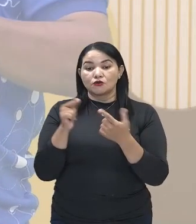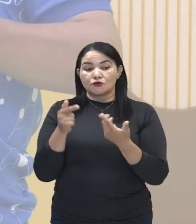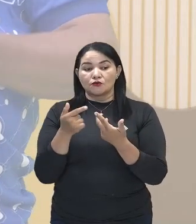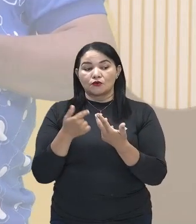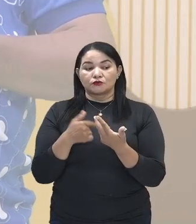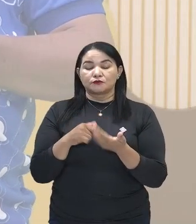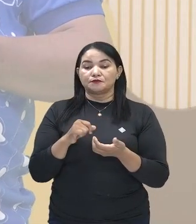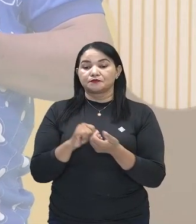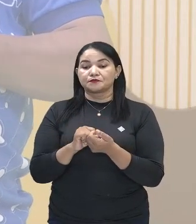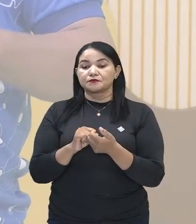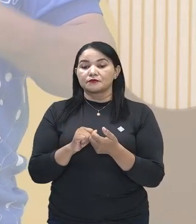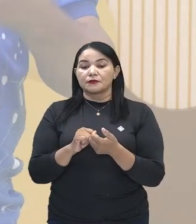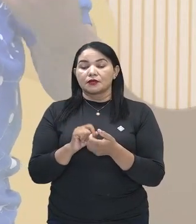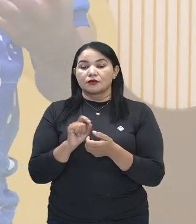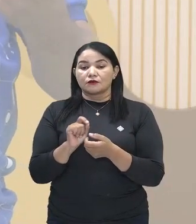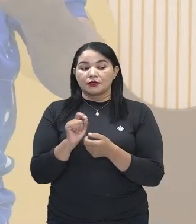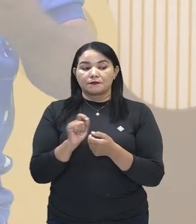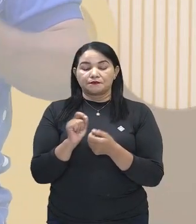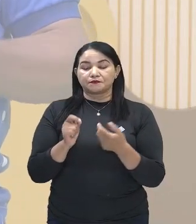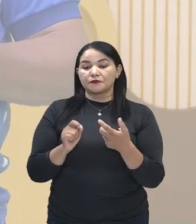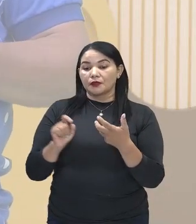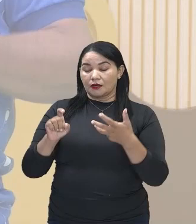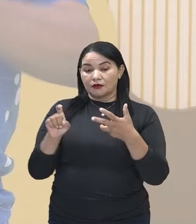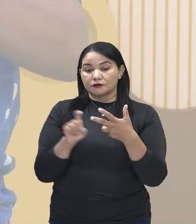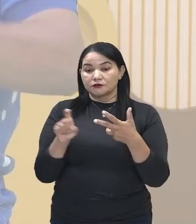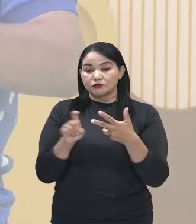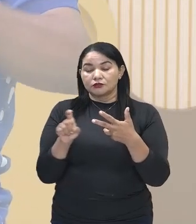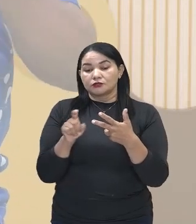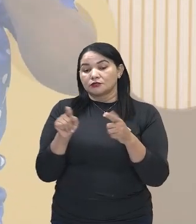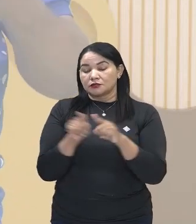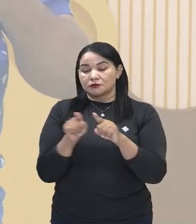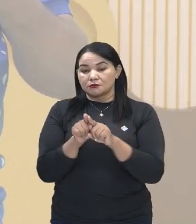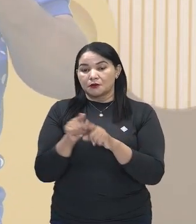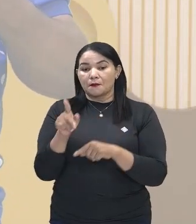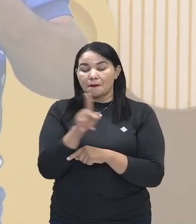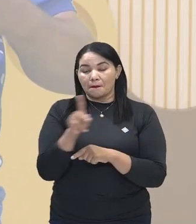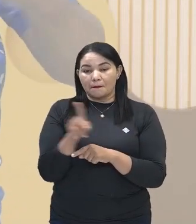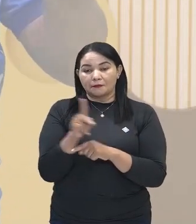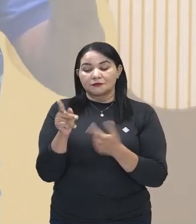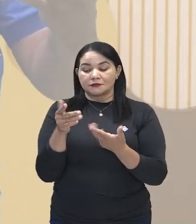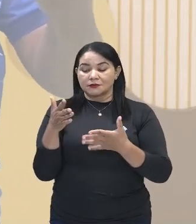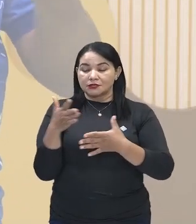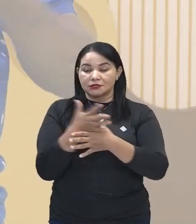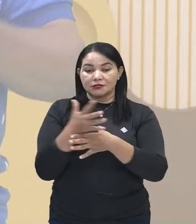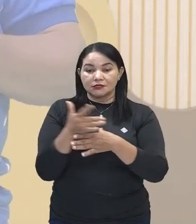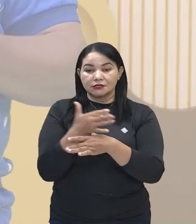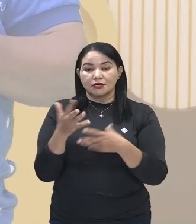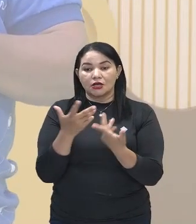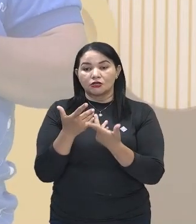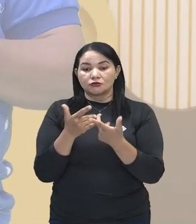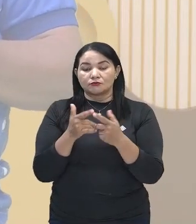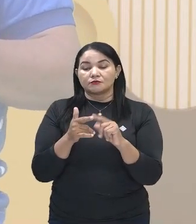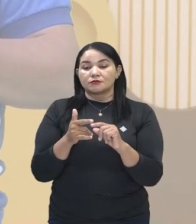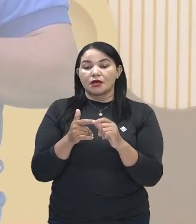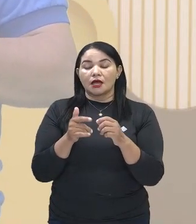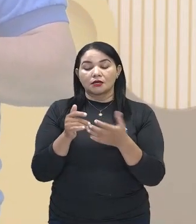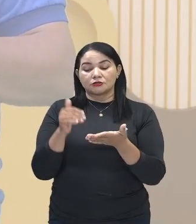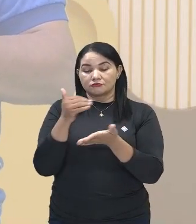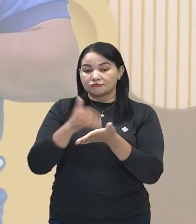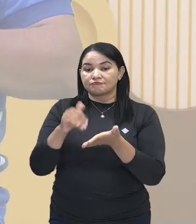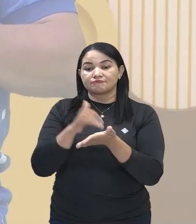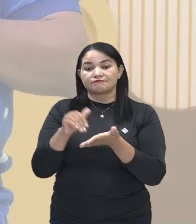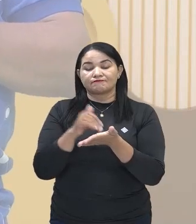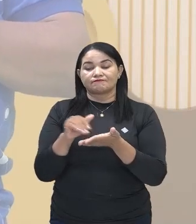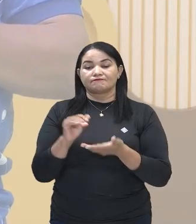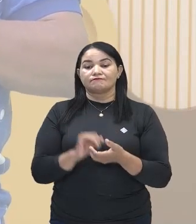executivo, que são aqueles que administram o país, a cidade ou o estado.